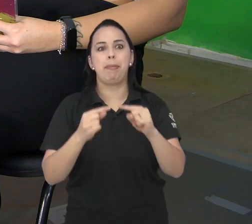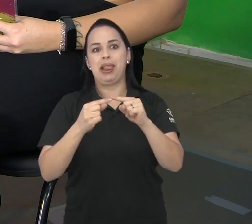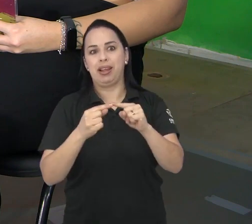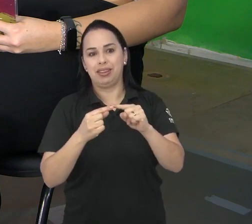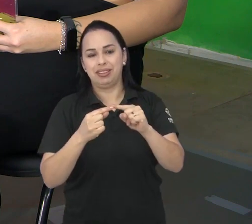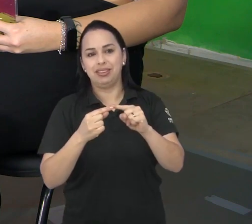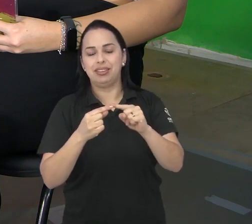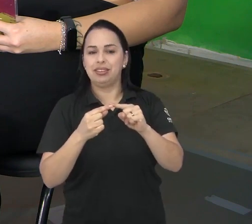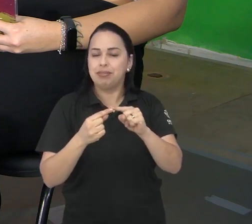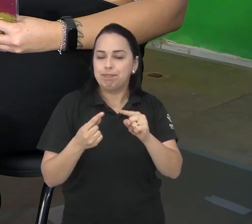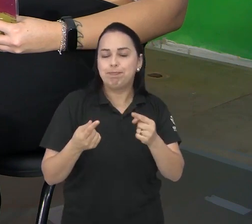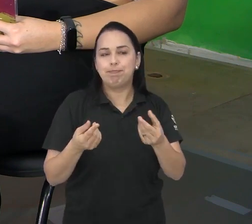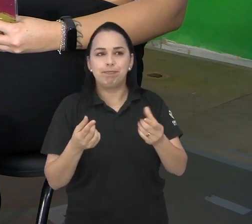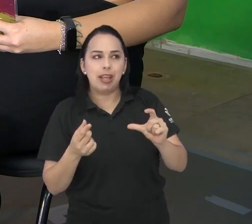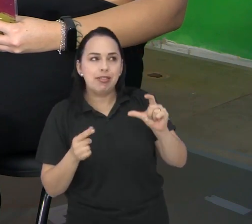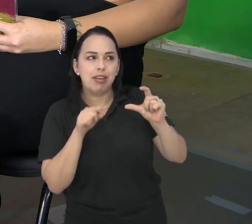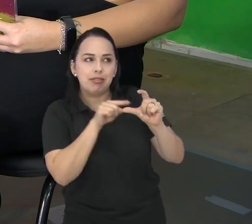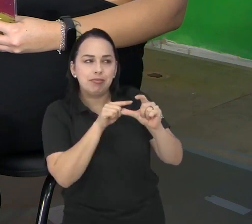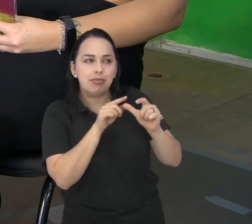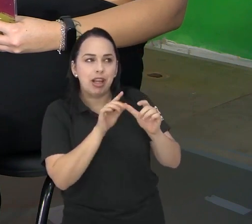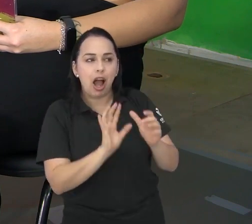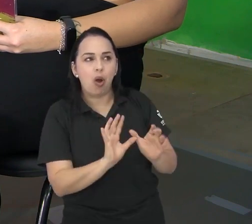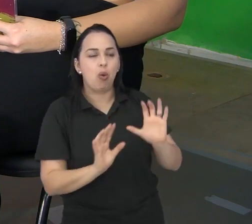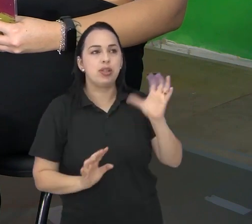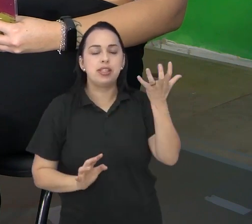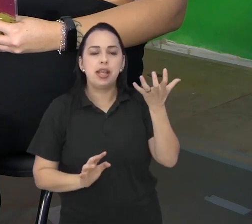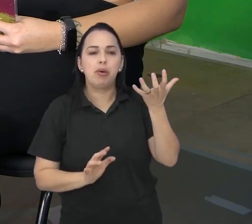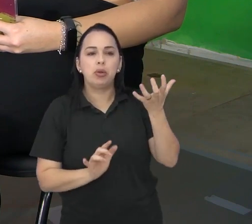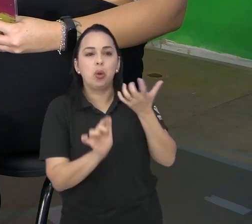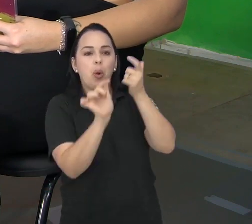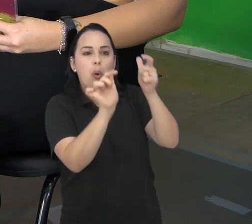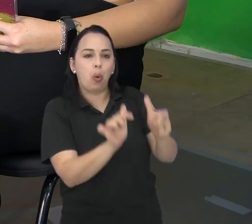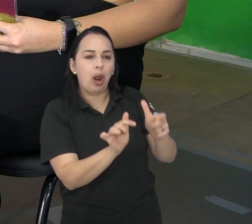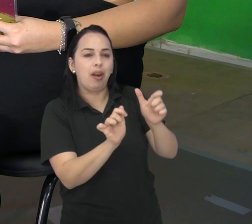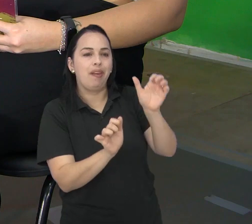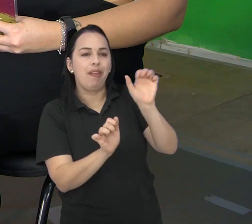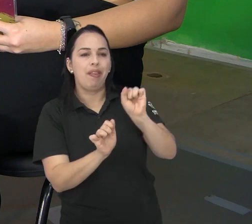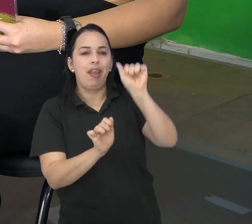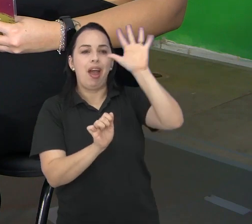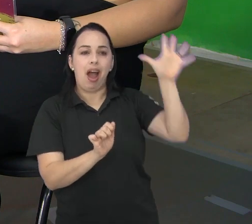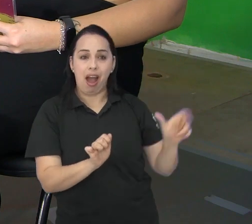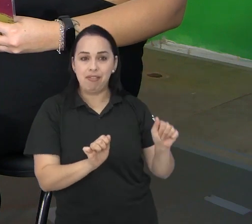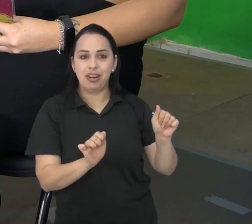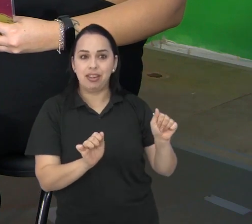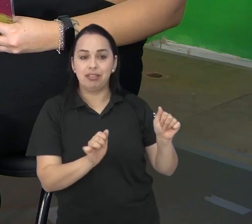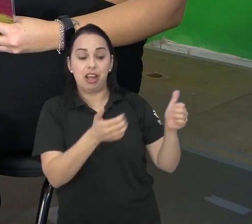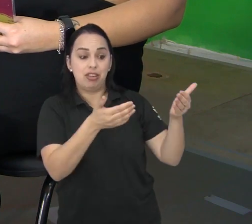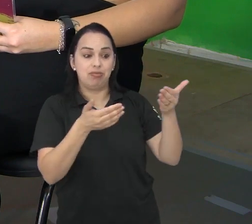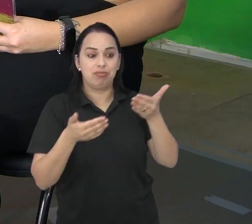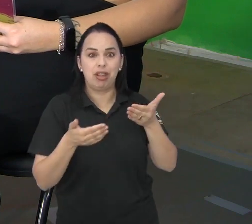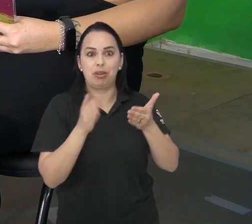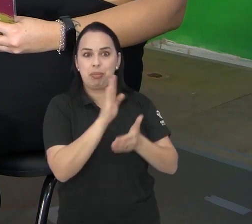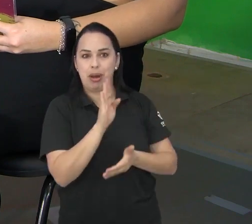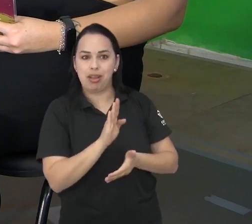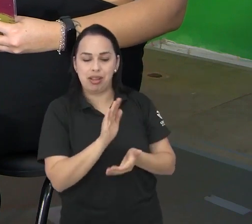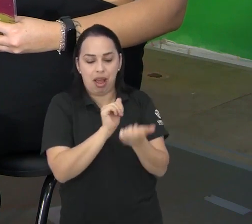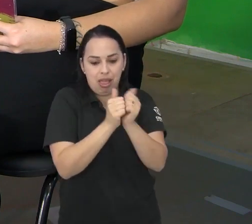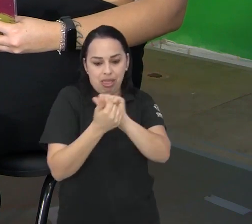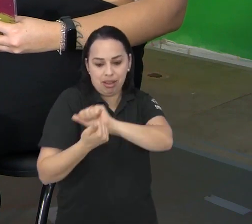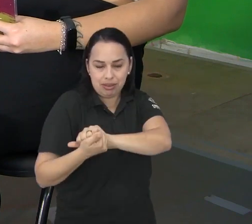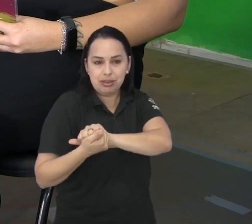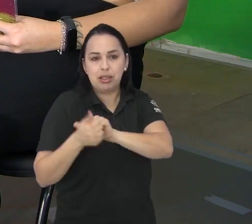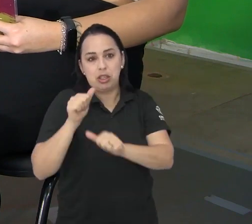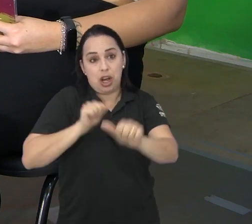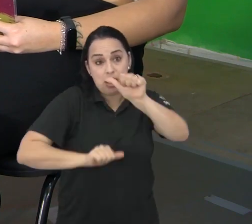provavelmente pode ter vindo aí de um determinado local lá da África e que depois chegou aqui no Brasil, passou por um processo